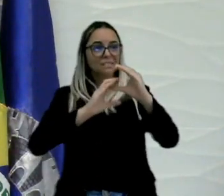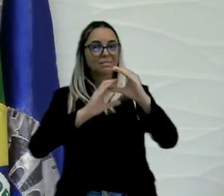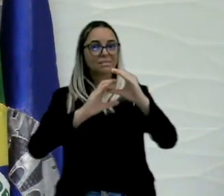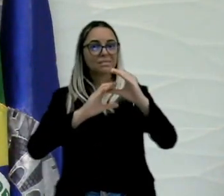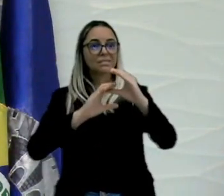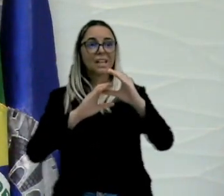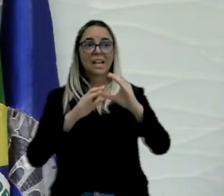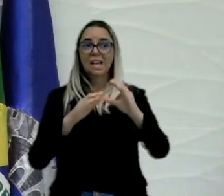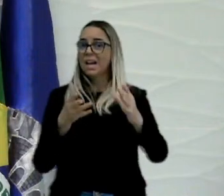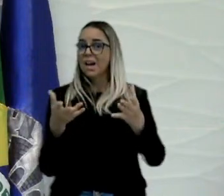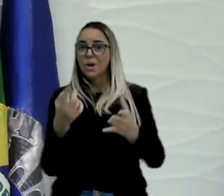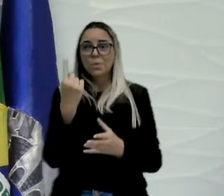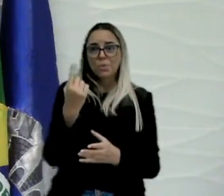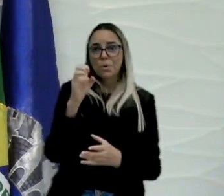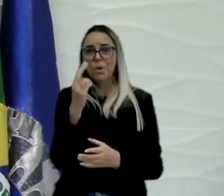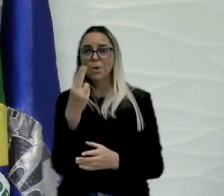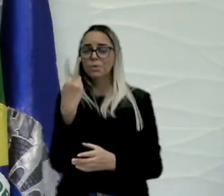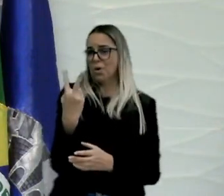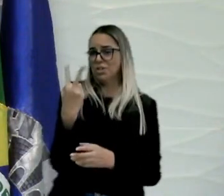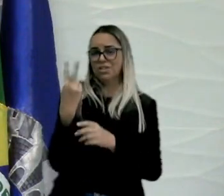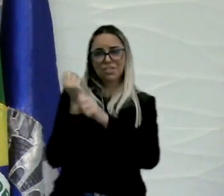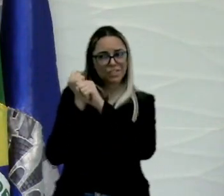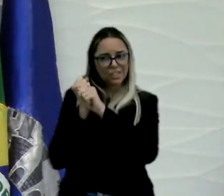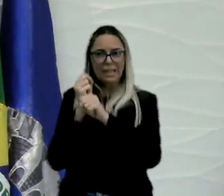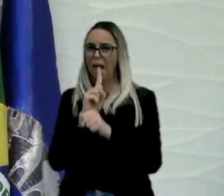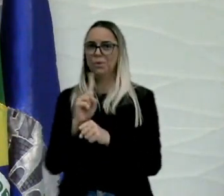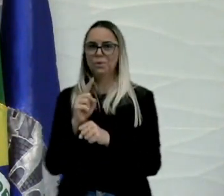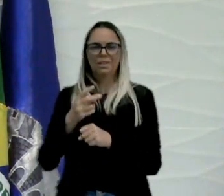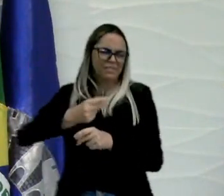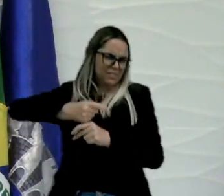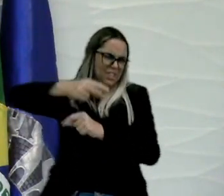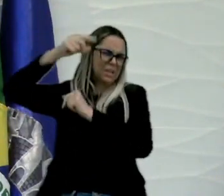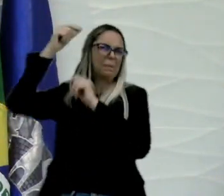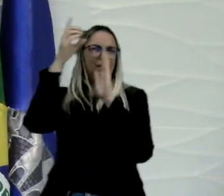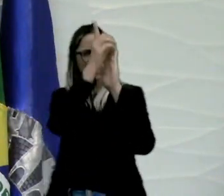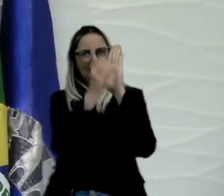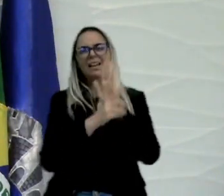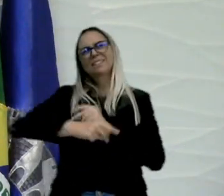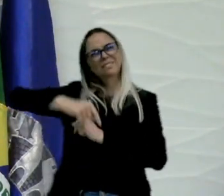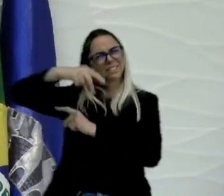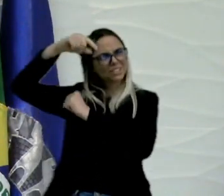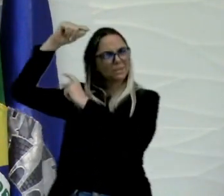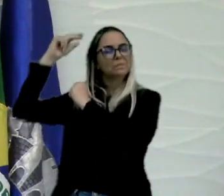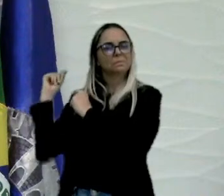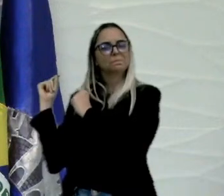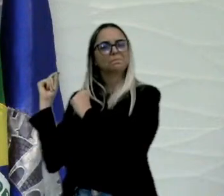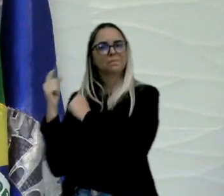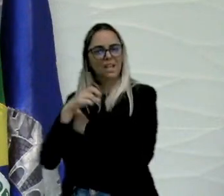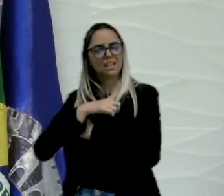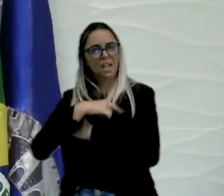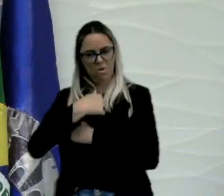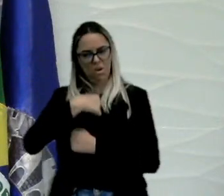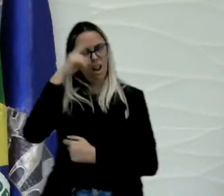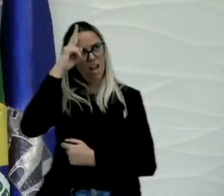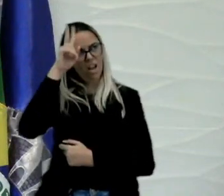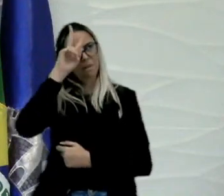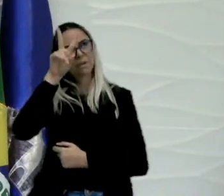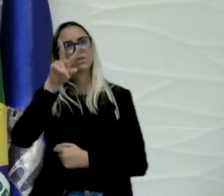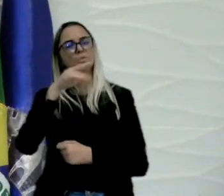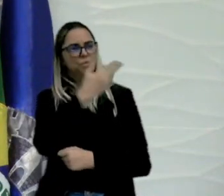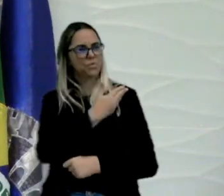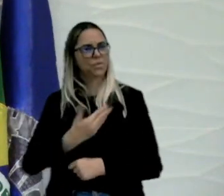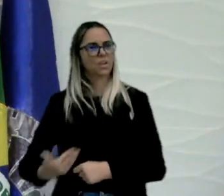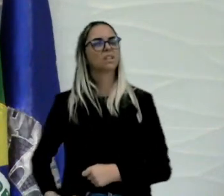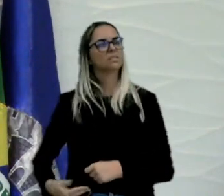existente de um do anos mas sim há décadas existe esse problema em nosso município me recordo muito bem que no governo Paulo